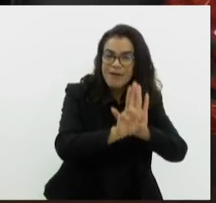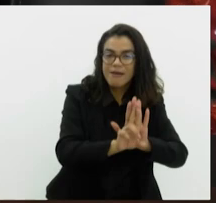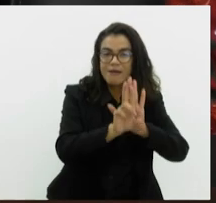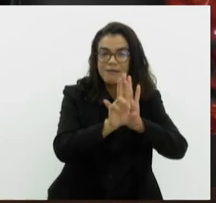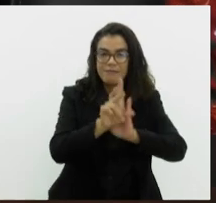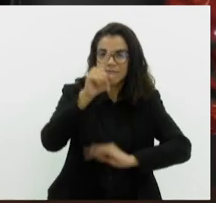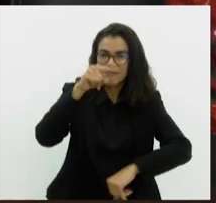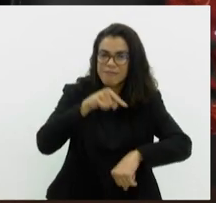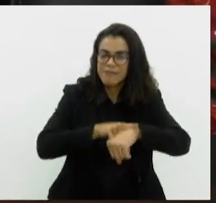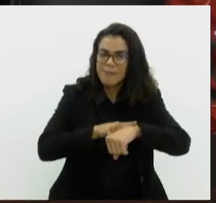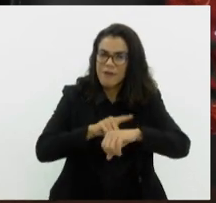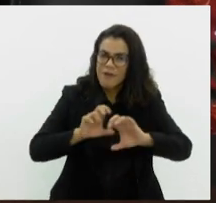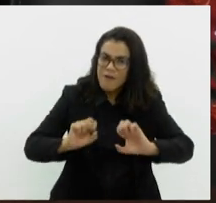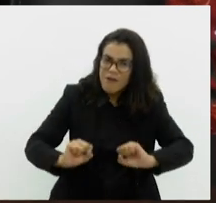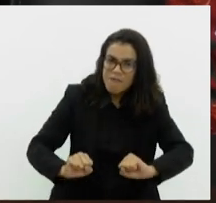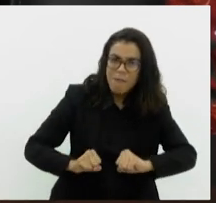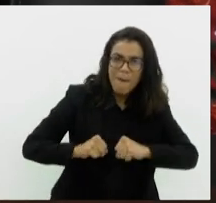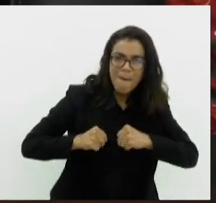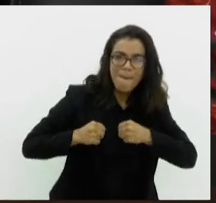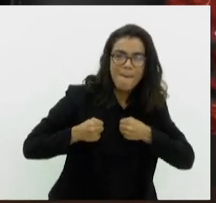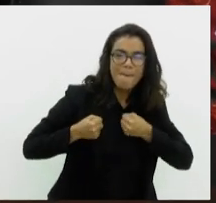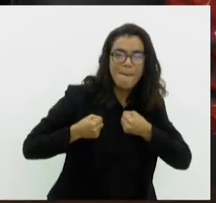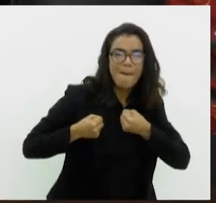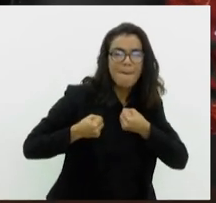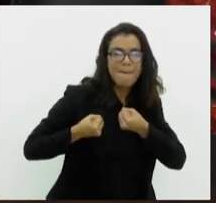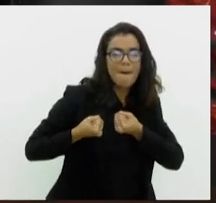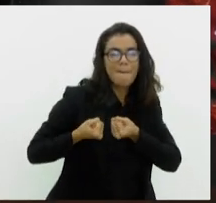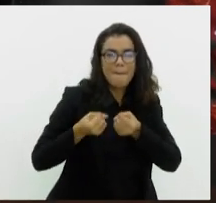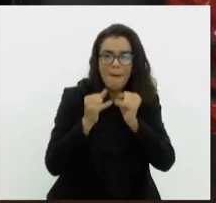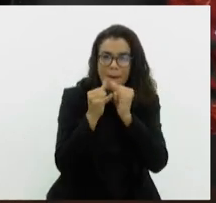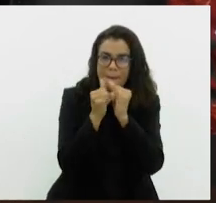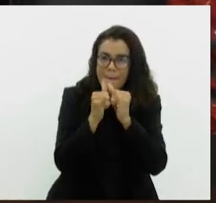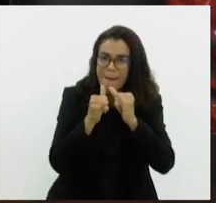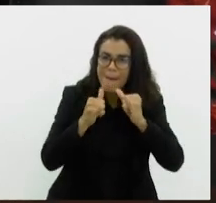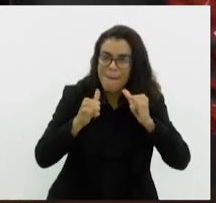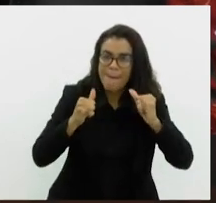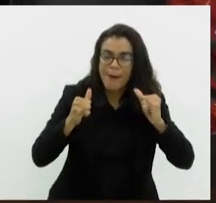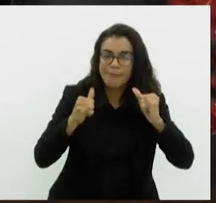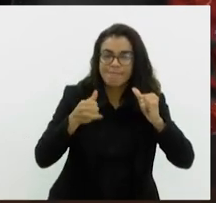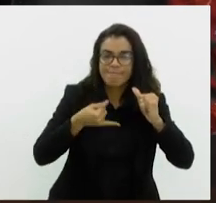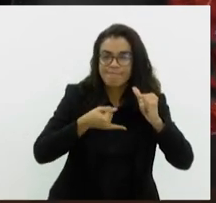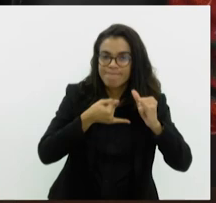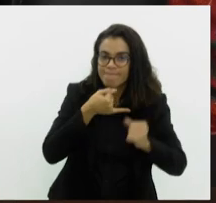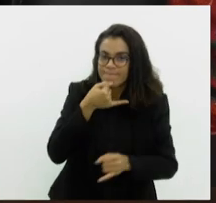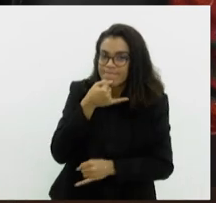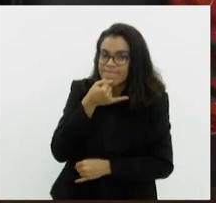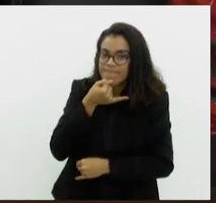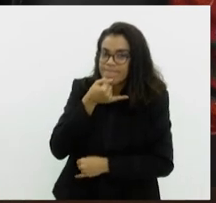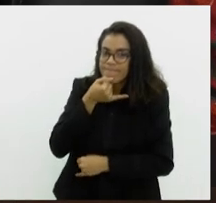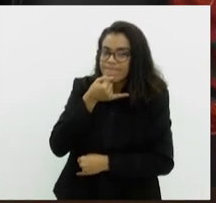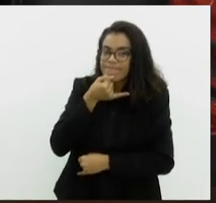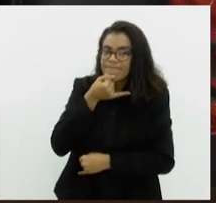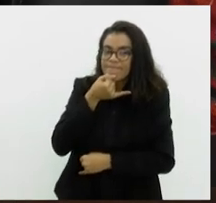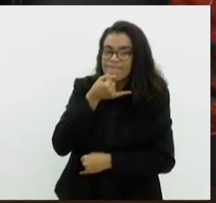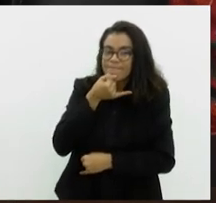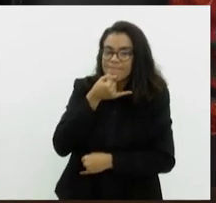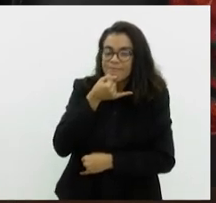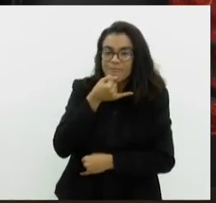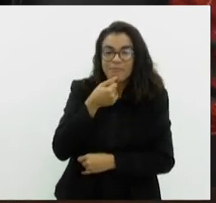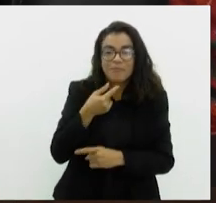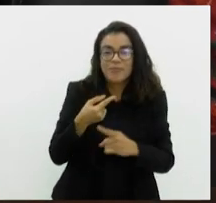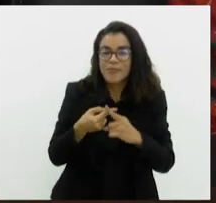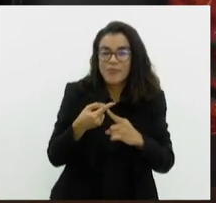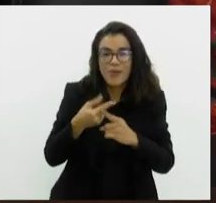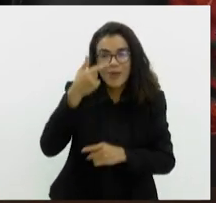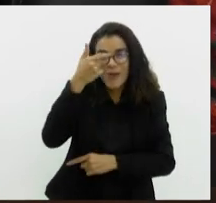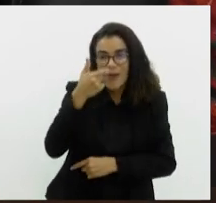uma força, com uma energia. Eu lamentei não ser etíope, eu não sou etíope, a